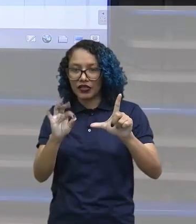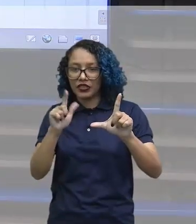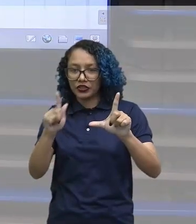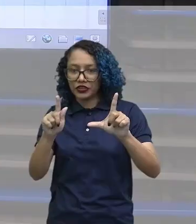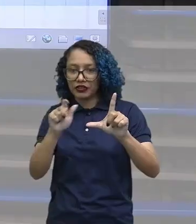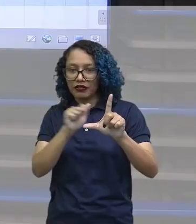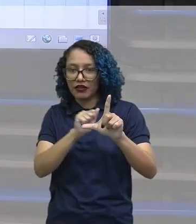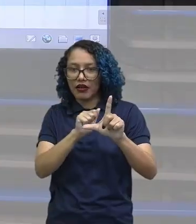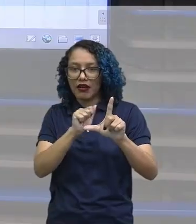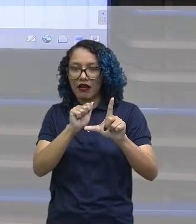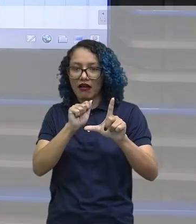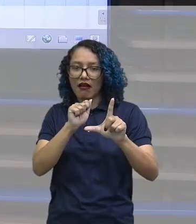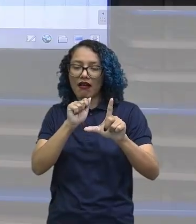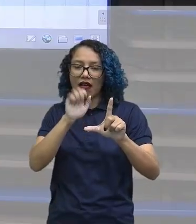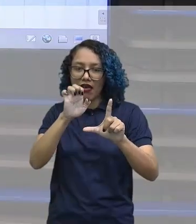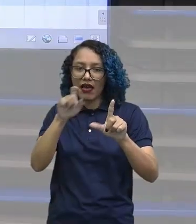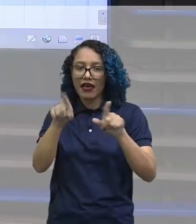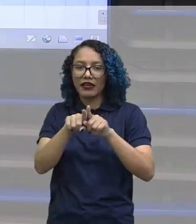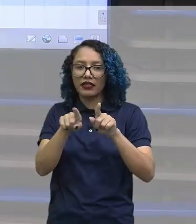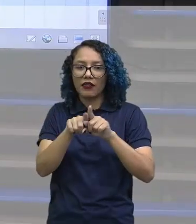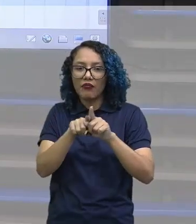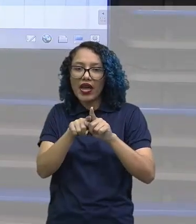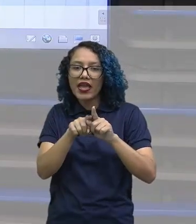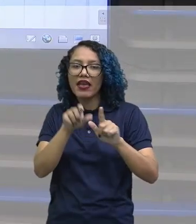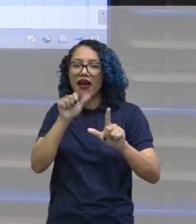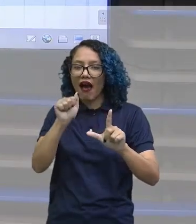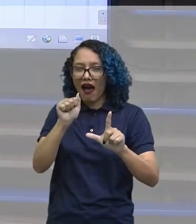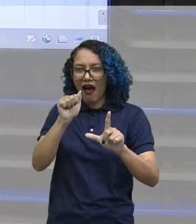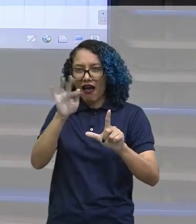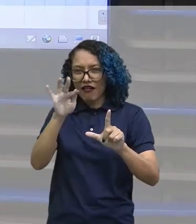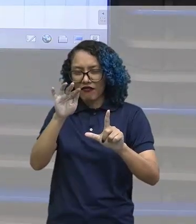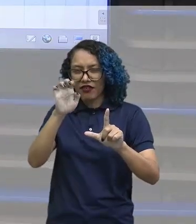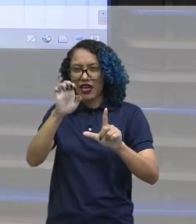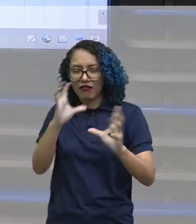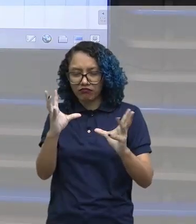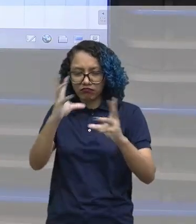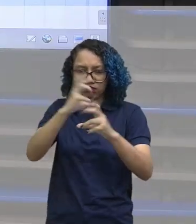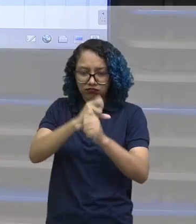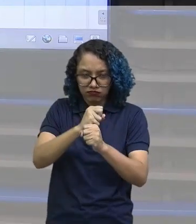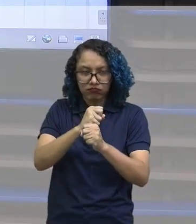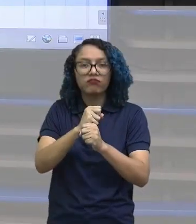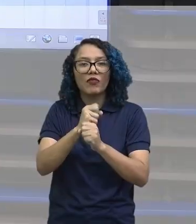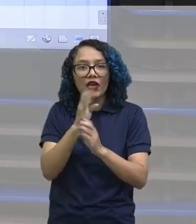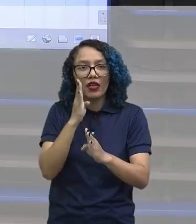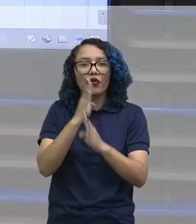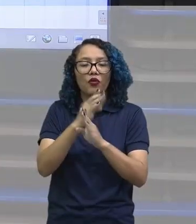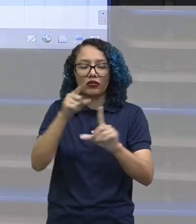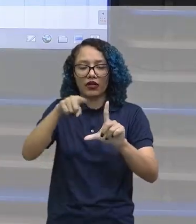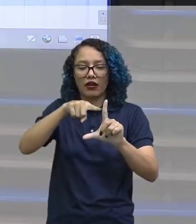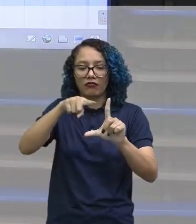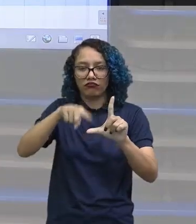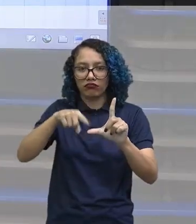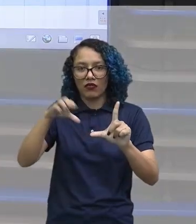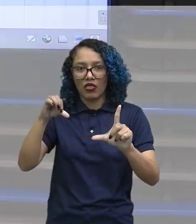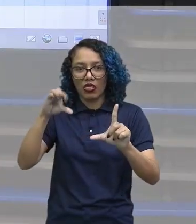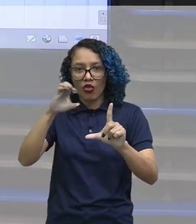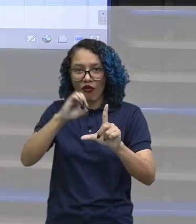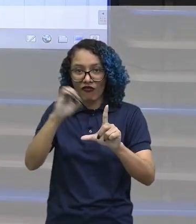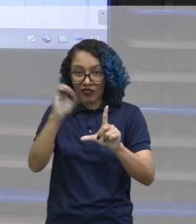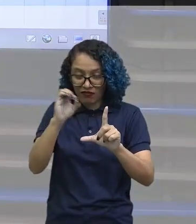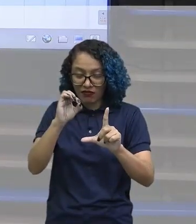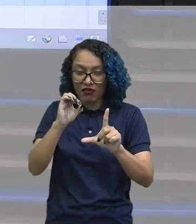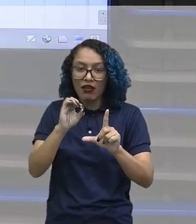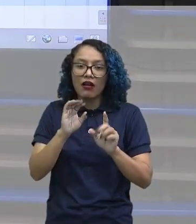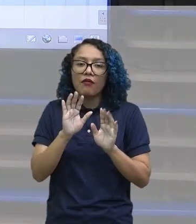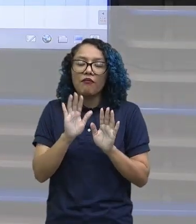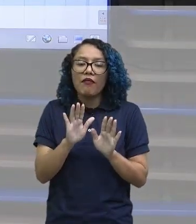GAF com o ângulo FAG, nós vamos fazer essa soma e nós vamos obter 90 graus, certo? Mas o que